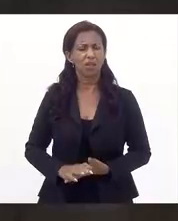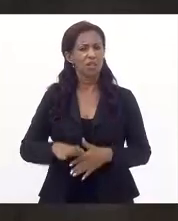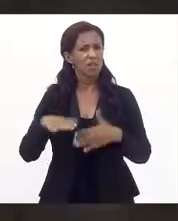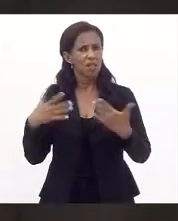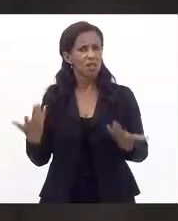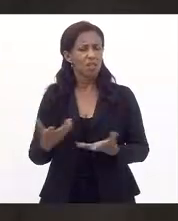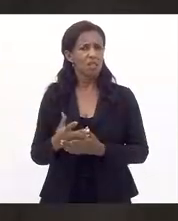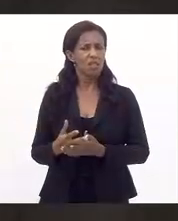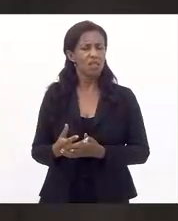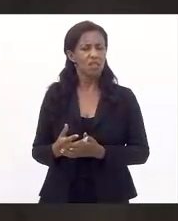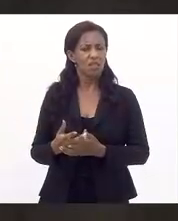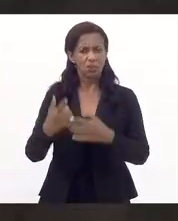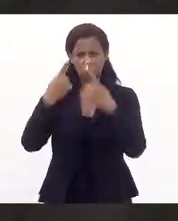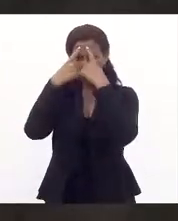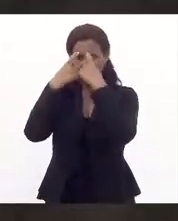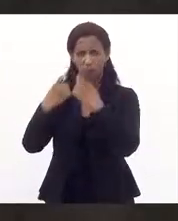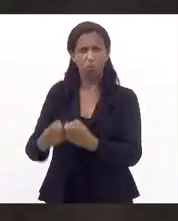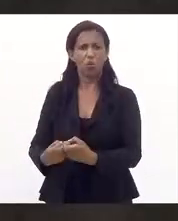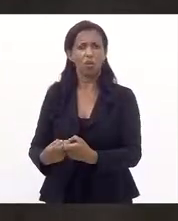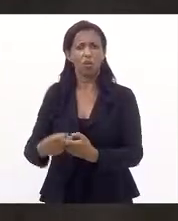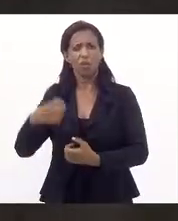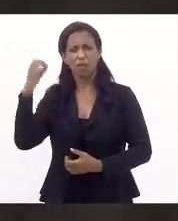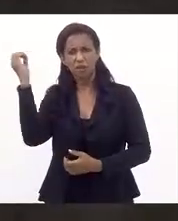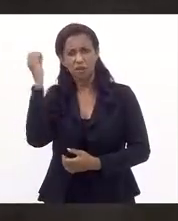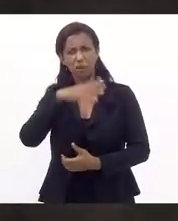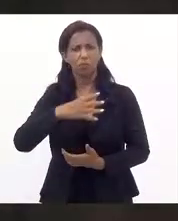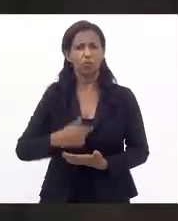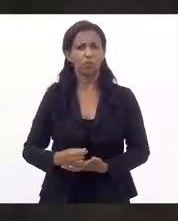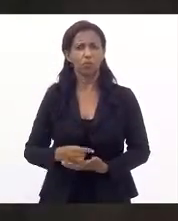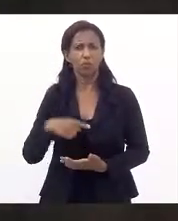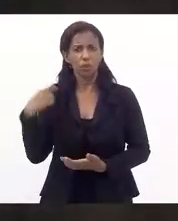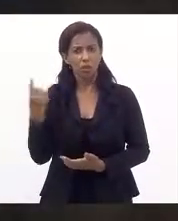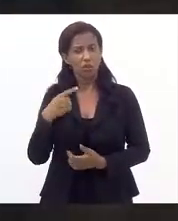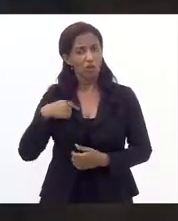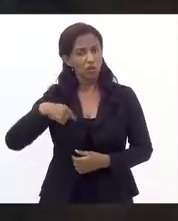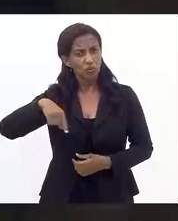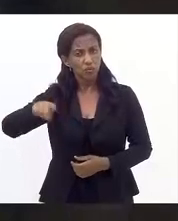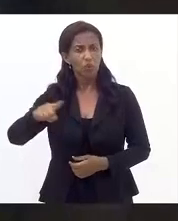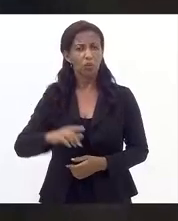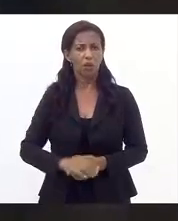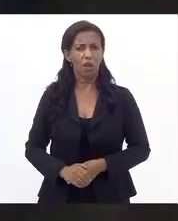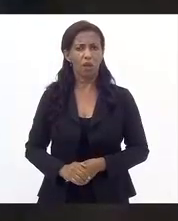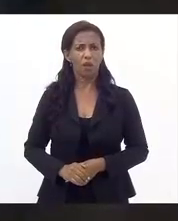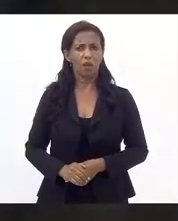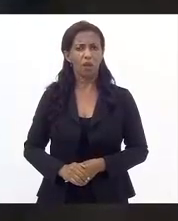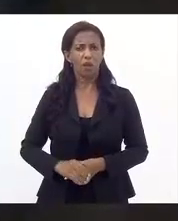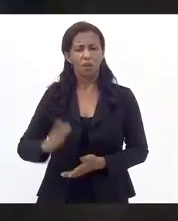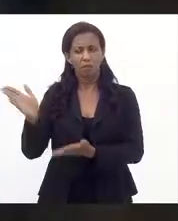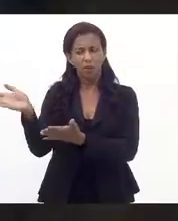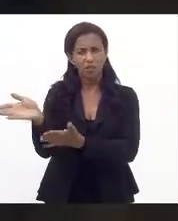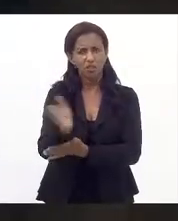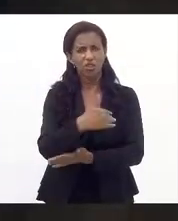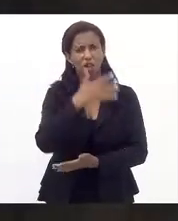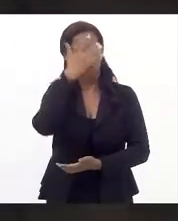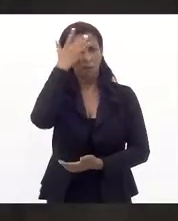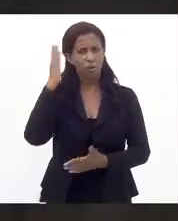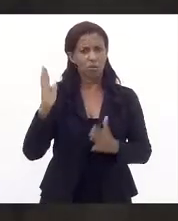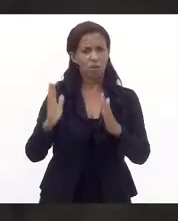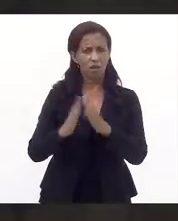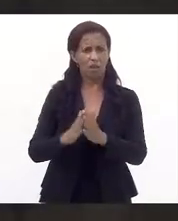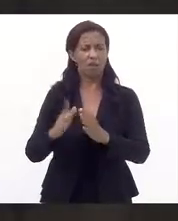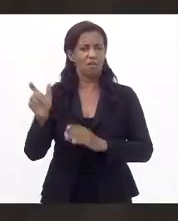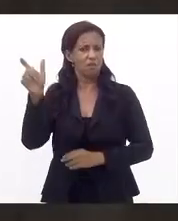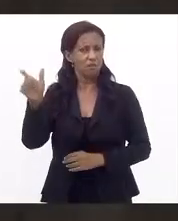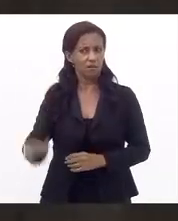são tão humor estar as coisas agressões Absurdos aí e nós vamos lá para mover o que o afastamento do Lar conjugal daquele agressor